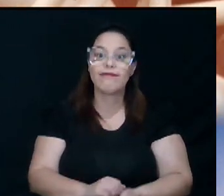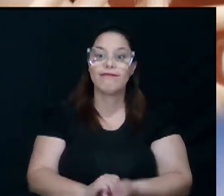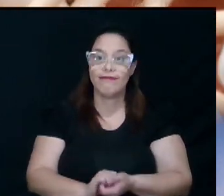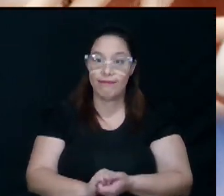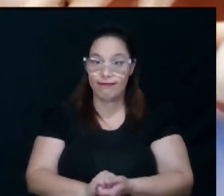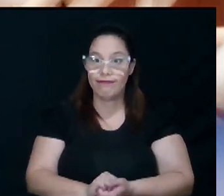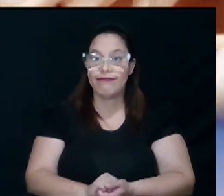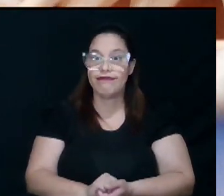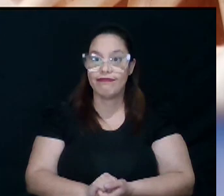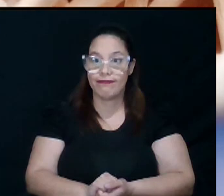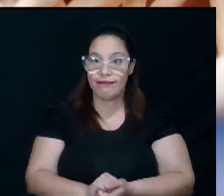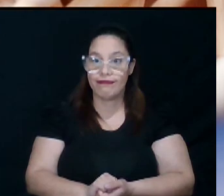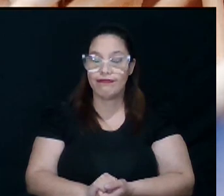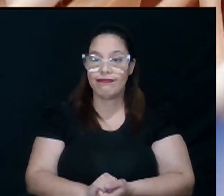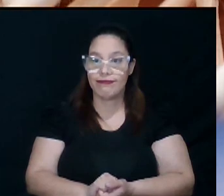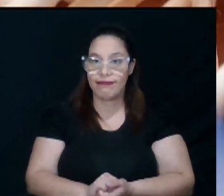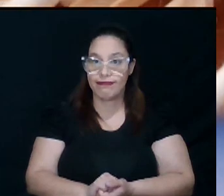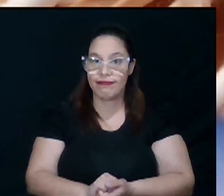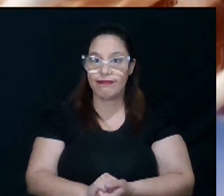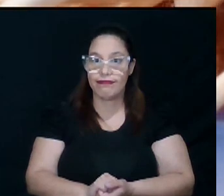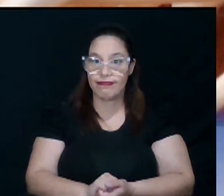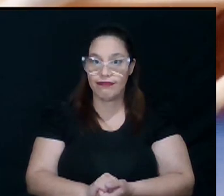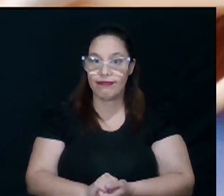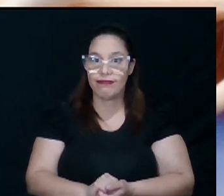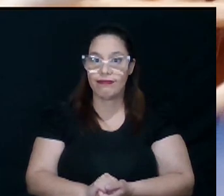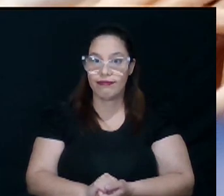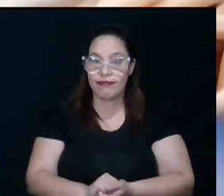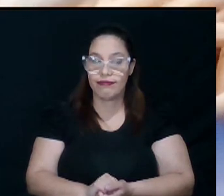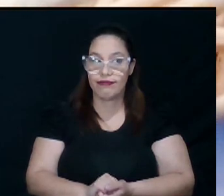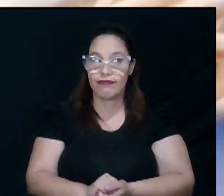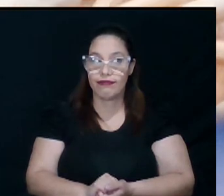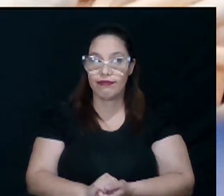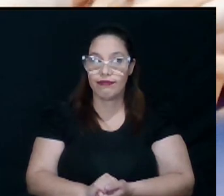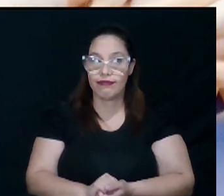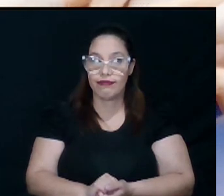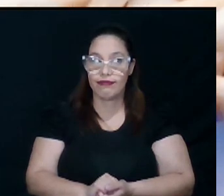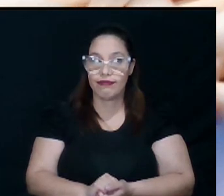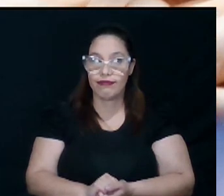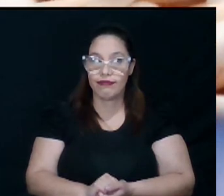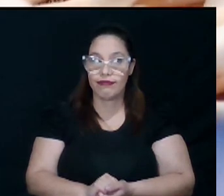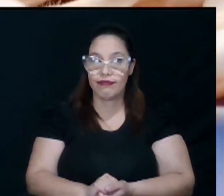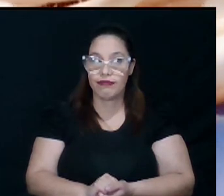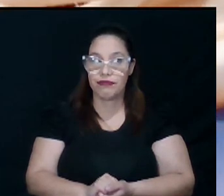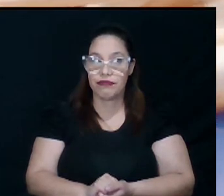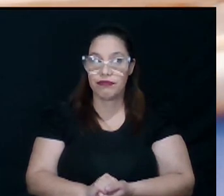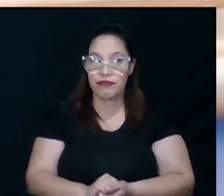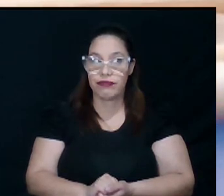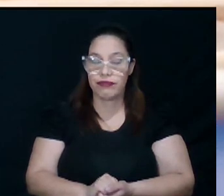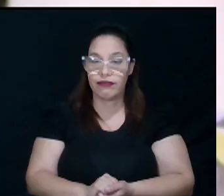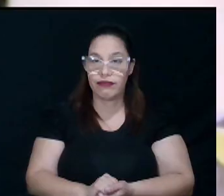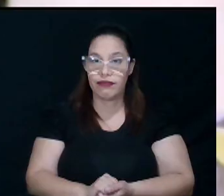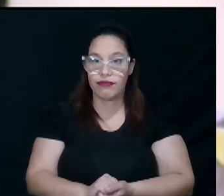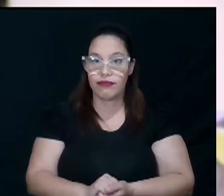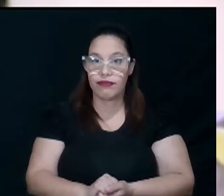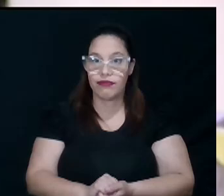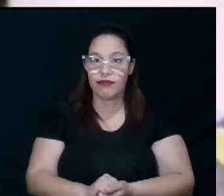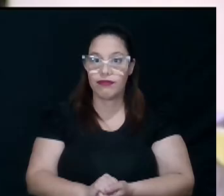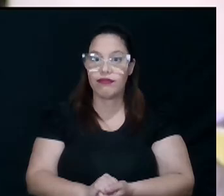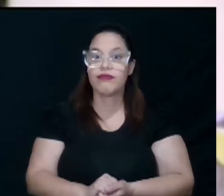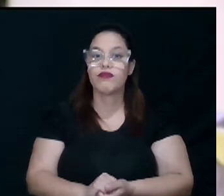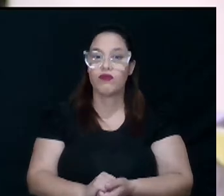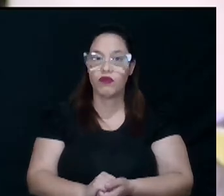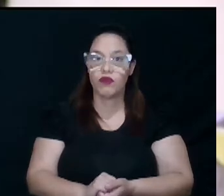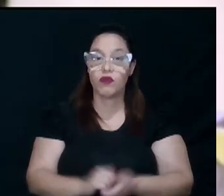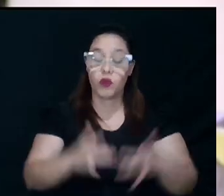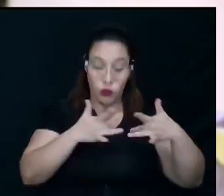150 caixas com 75 unidades. Mas caixas com qualquer quantidade também serão aceitas. As doações para o